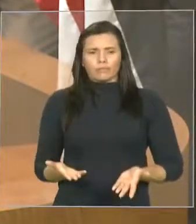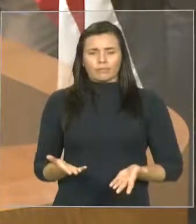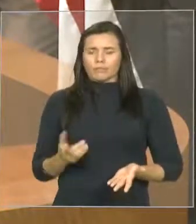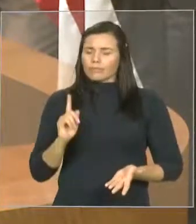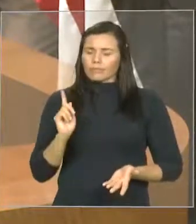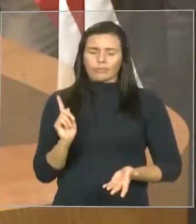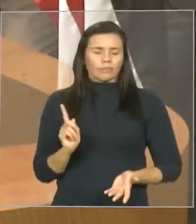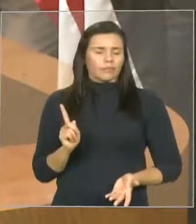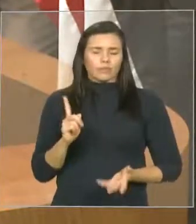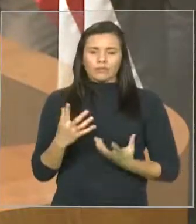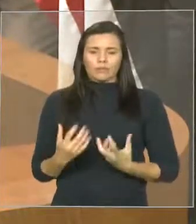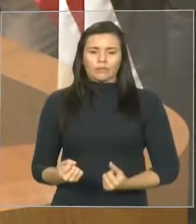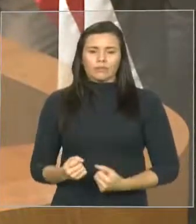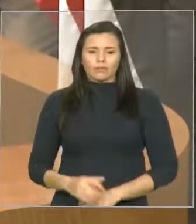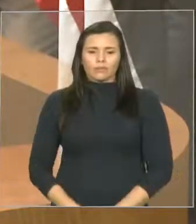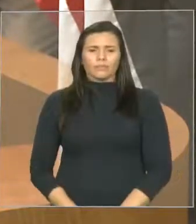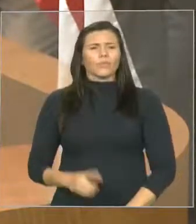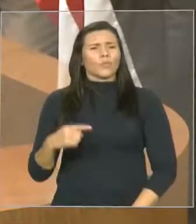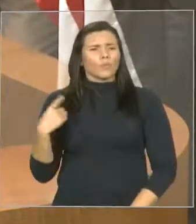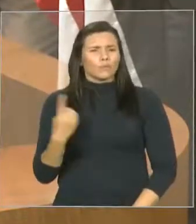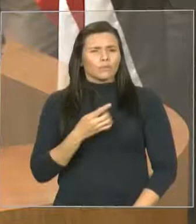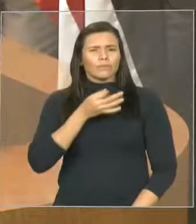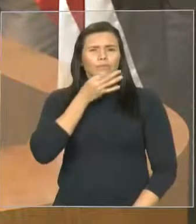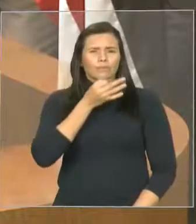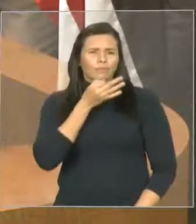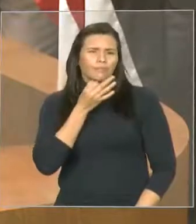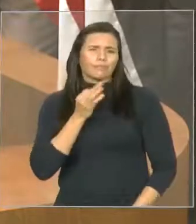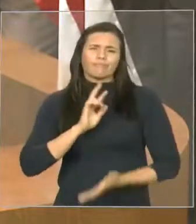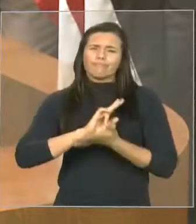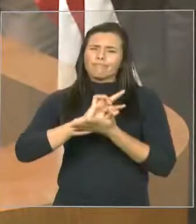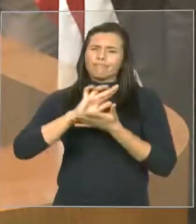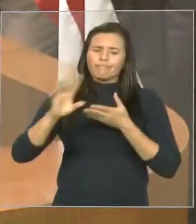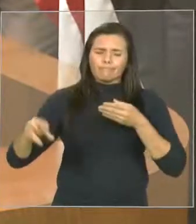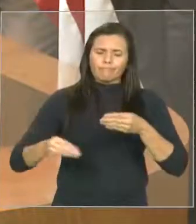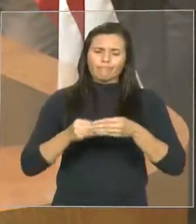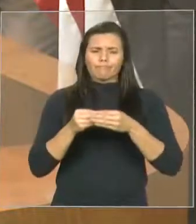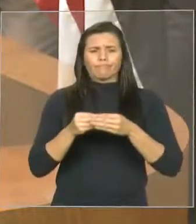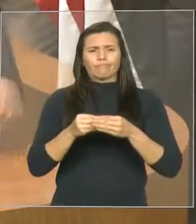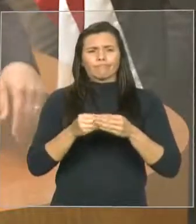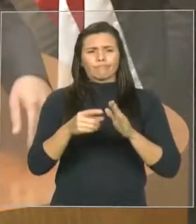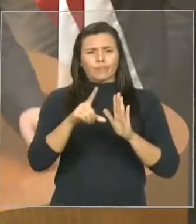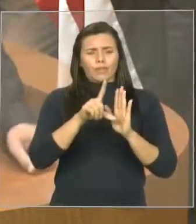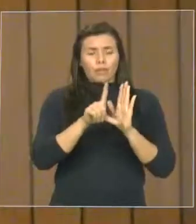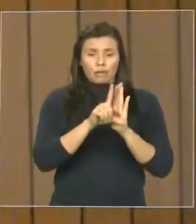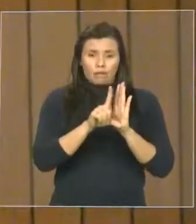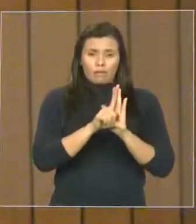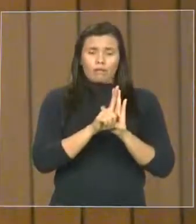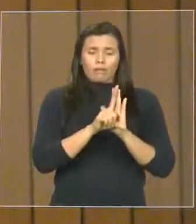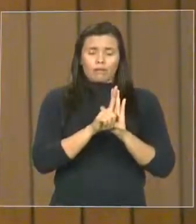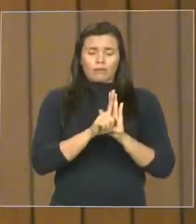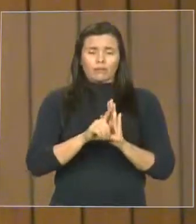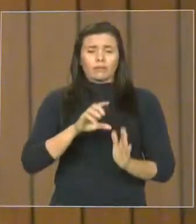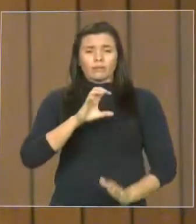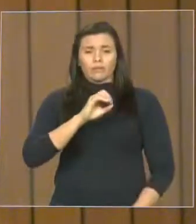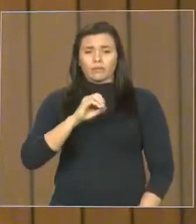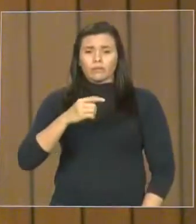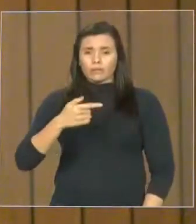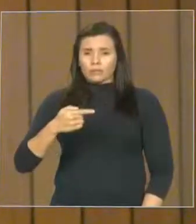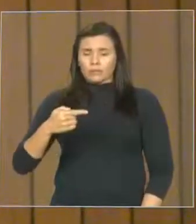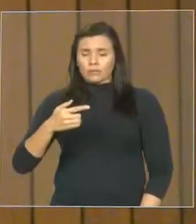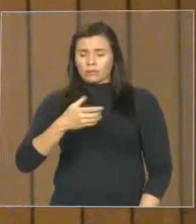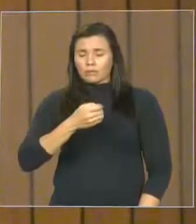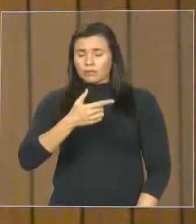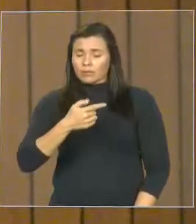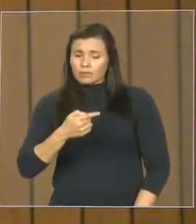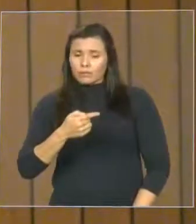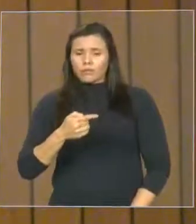sugeridas várias alterações ao projeto de lei complementar 007/2017 para aperfeiçoá-lo, no sentido